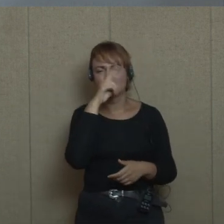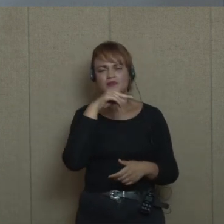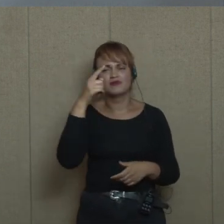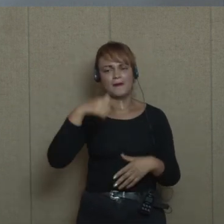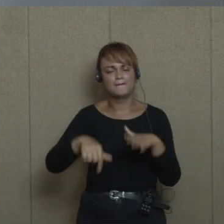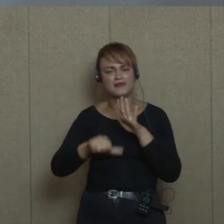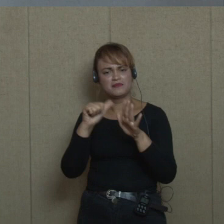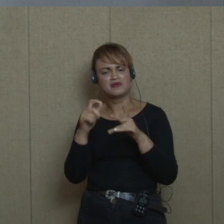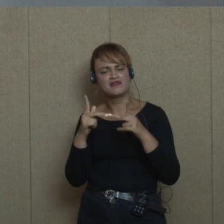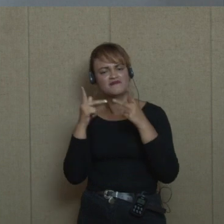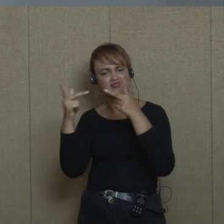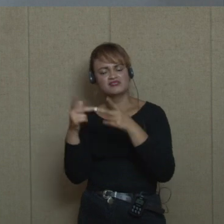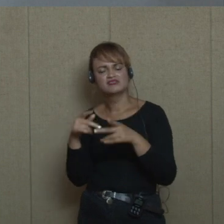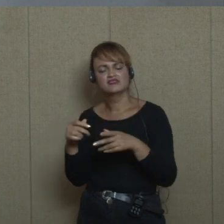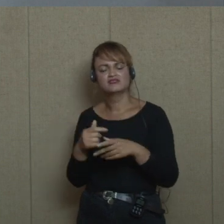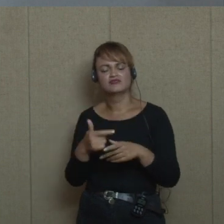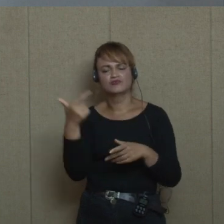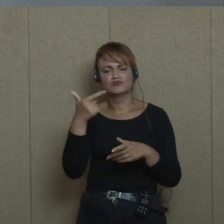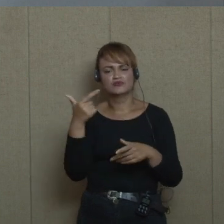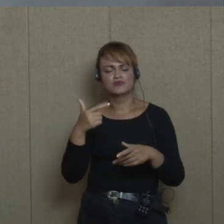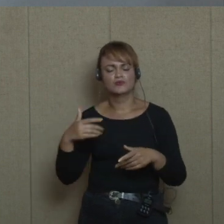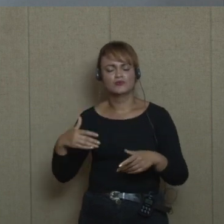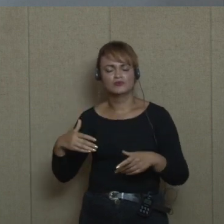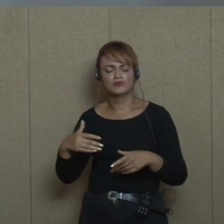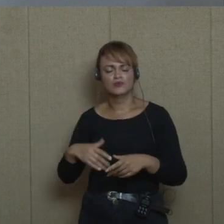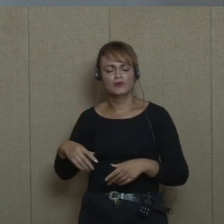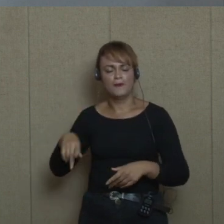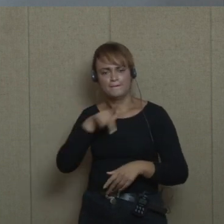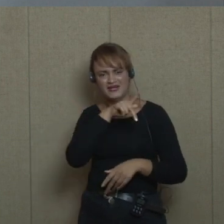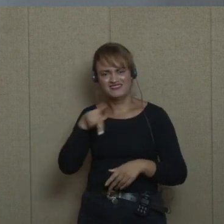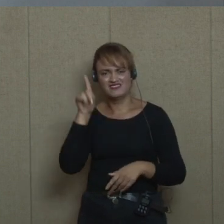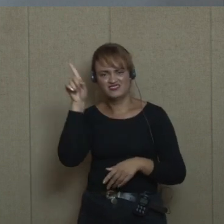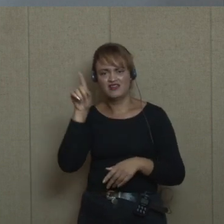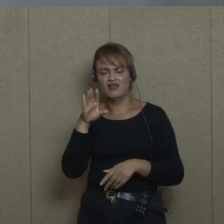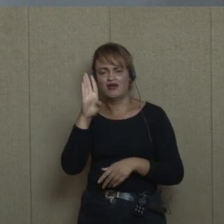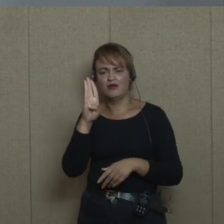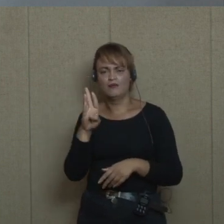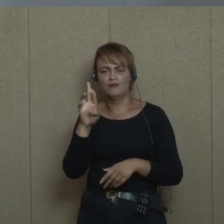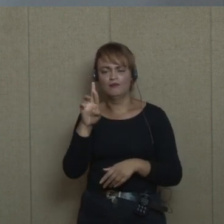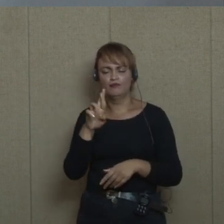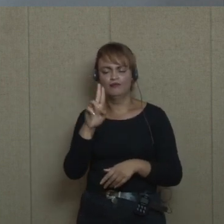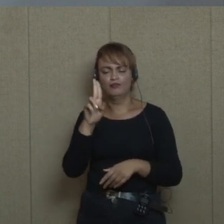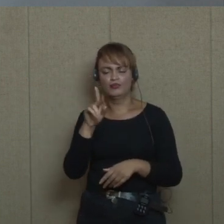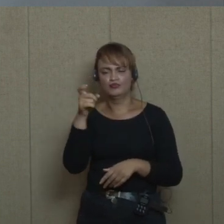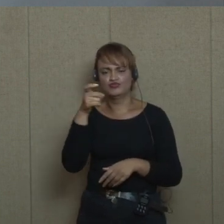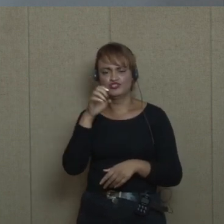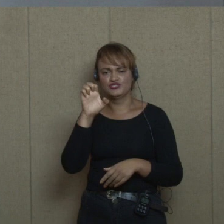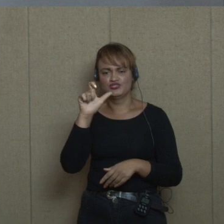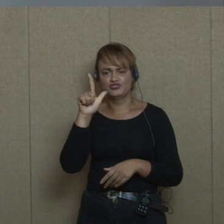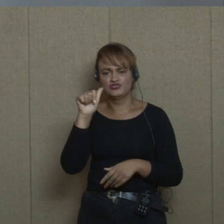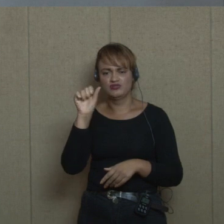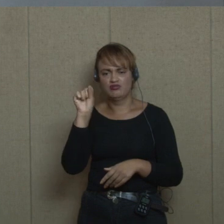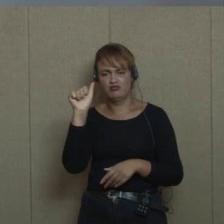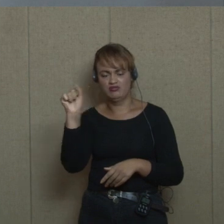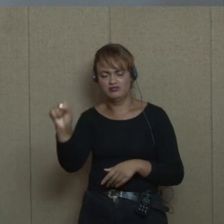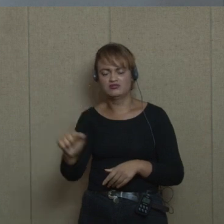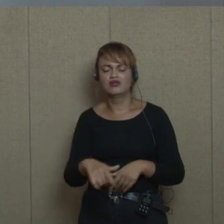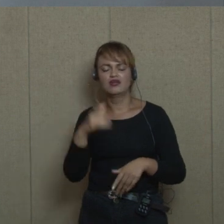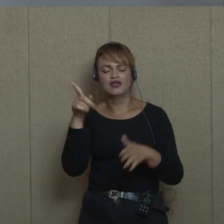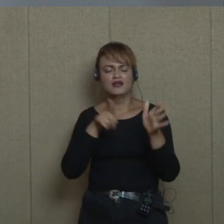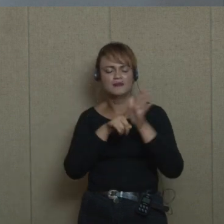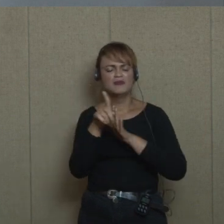visita do vice-presidente Pence a Bruxelas. Ele perguntou sobre as nossas instituições. Ele estava